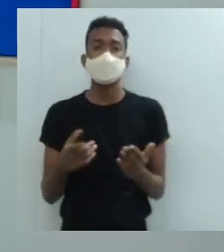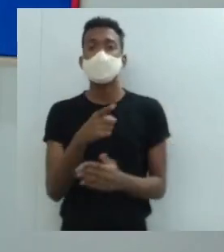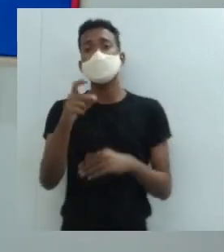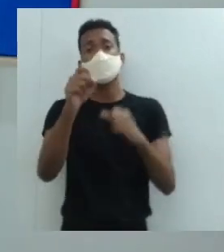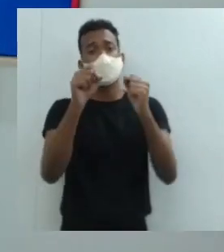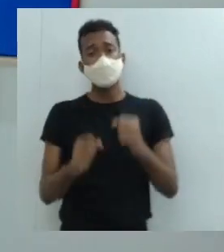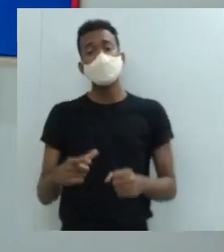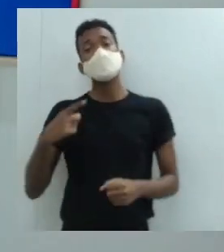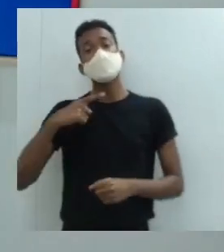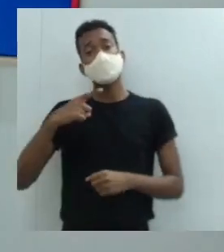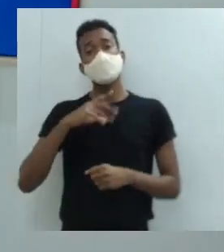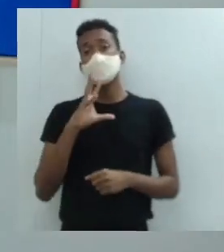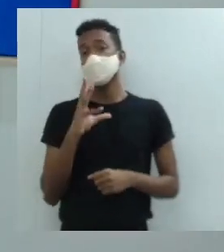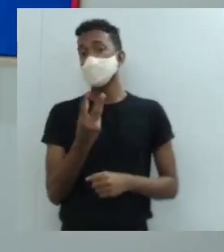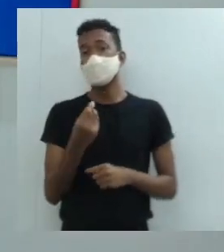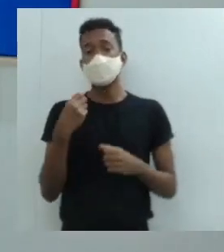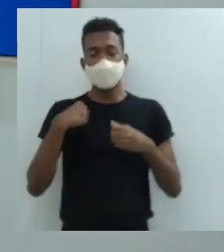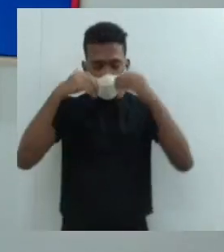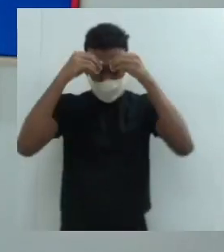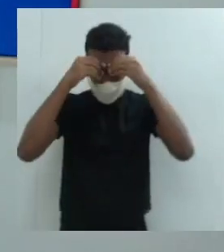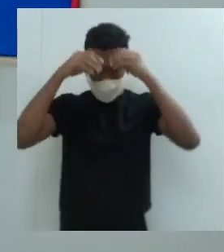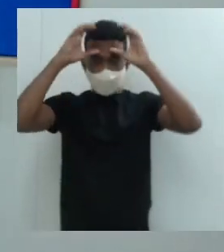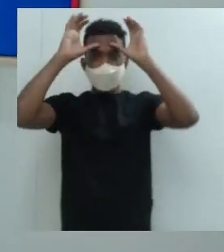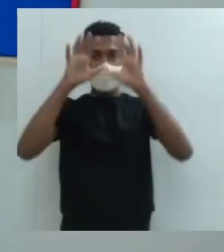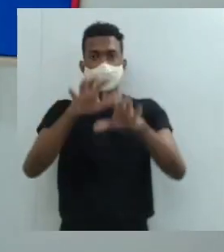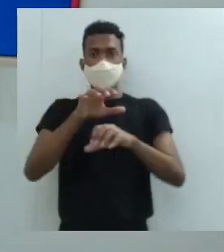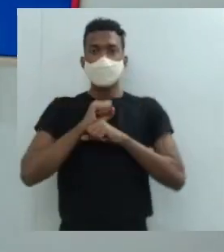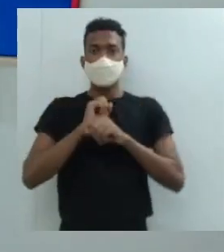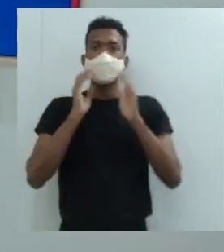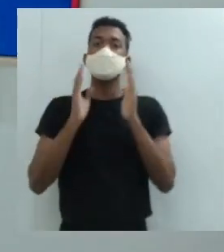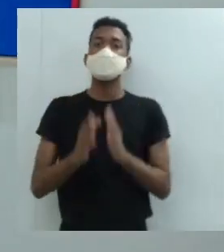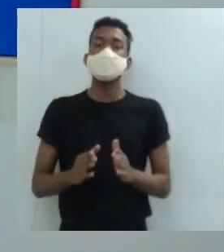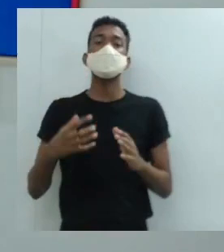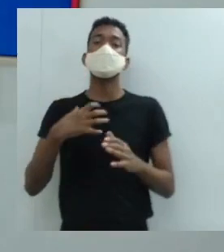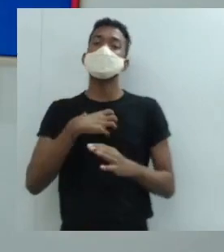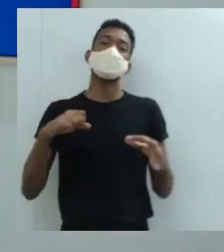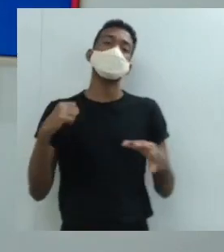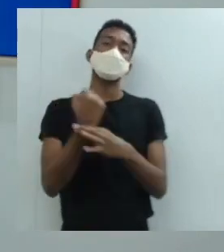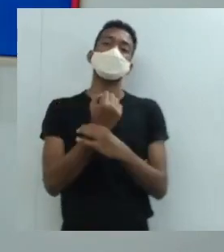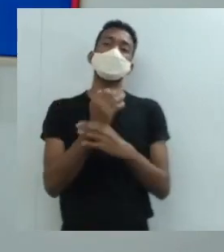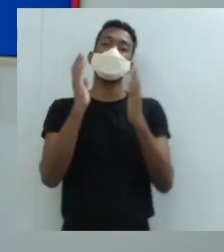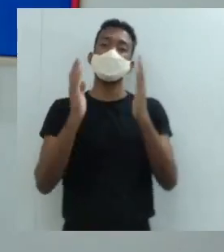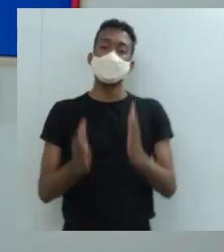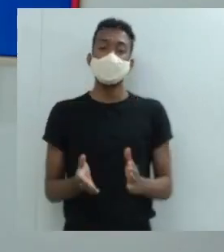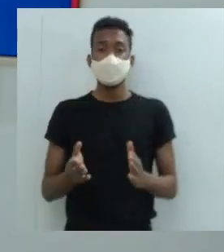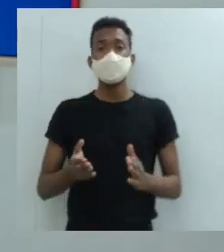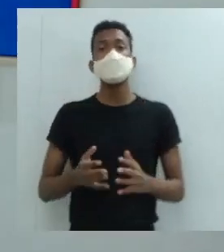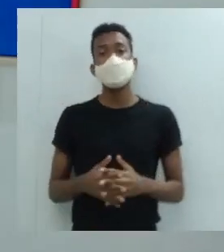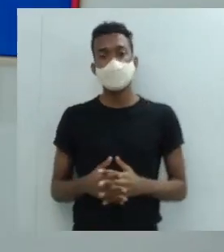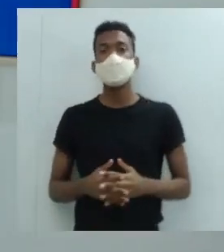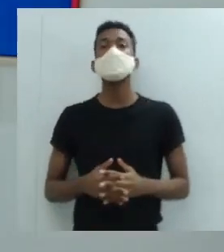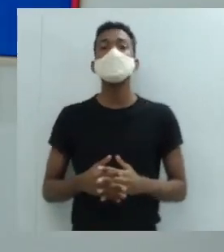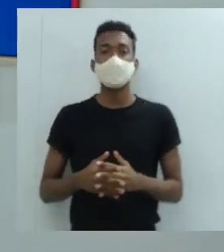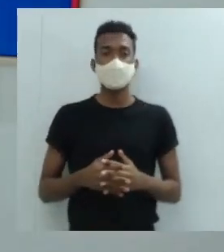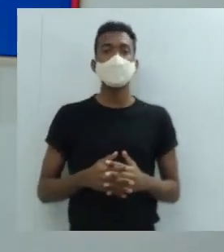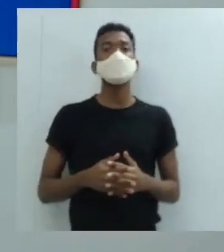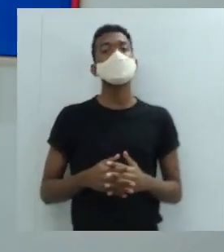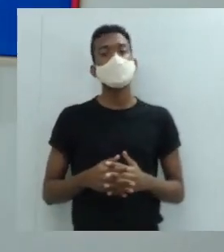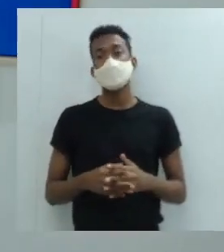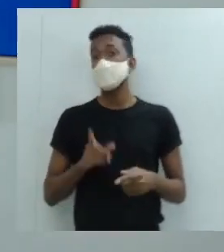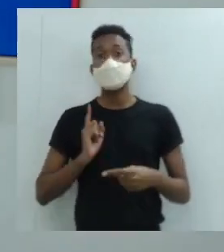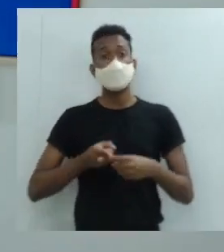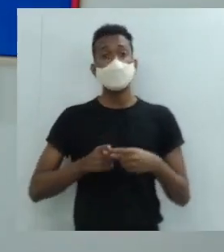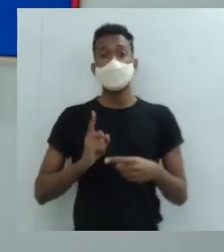esse conhecimento, absorver esse conhecimento, né, de uma forma segura, né, de uma forma segura. Porque nós